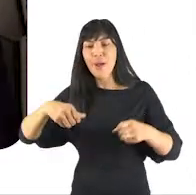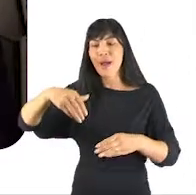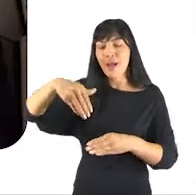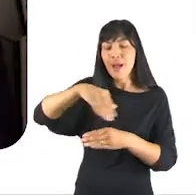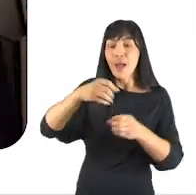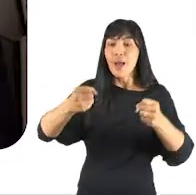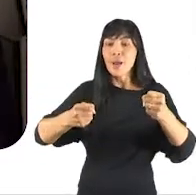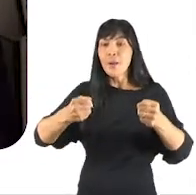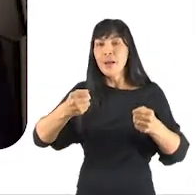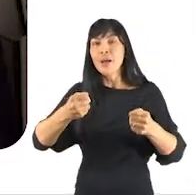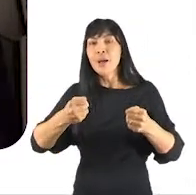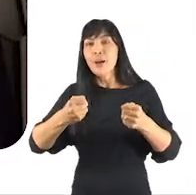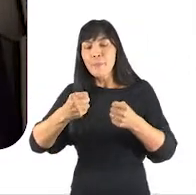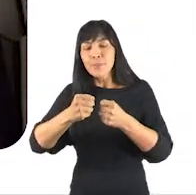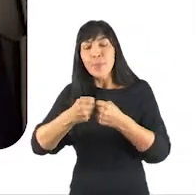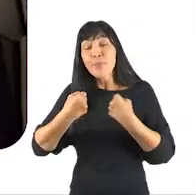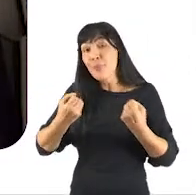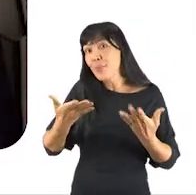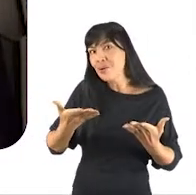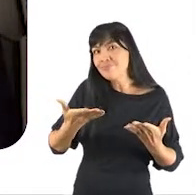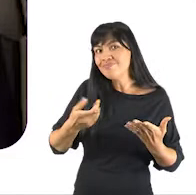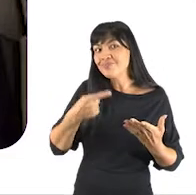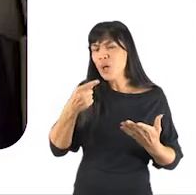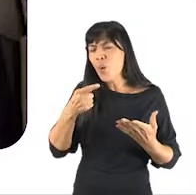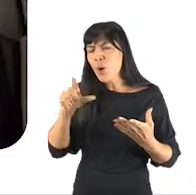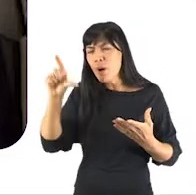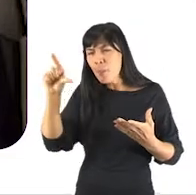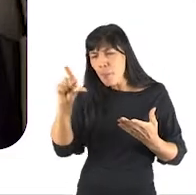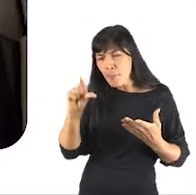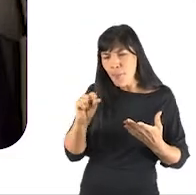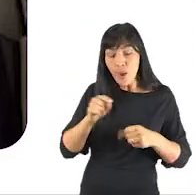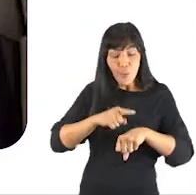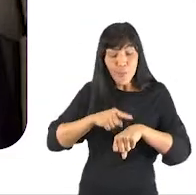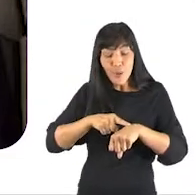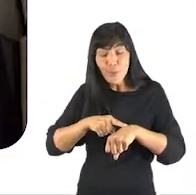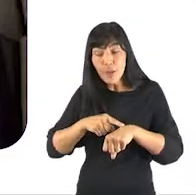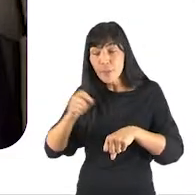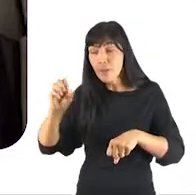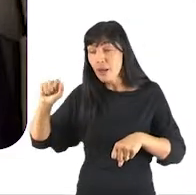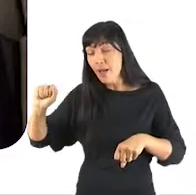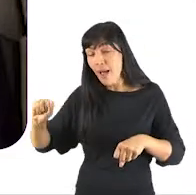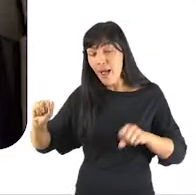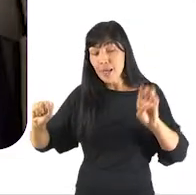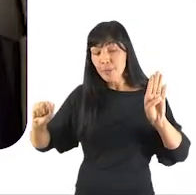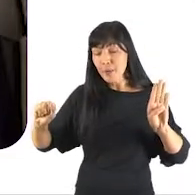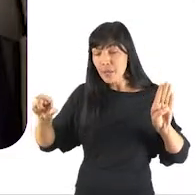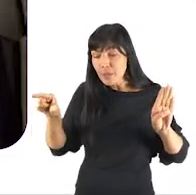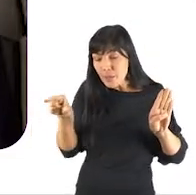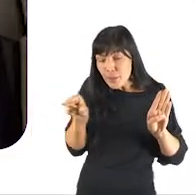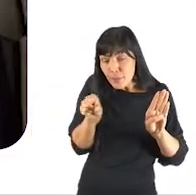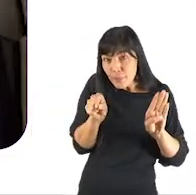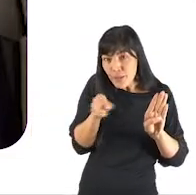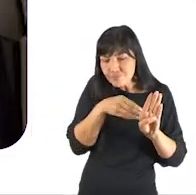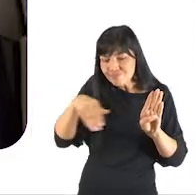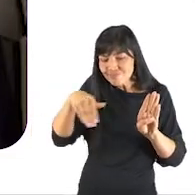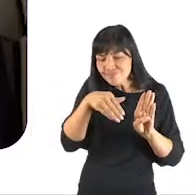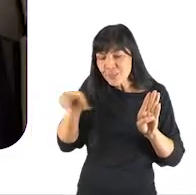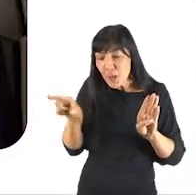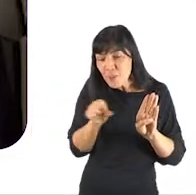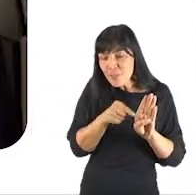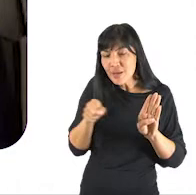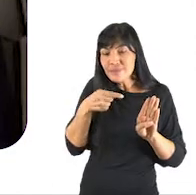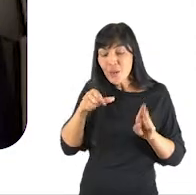transportes, reduziu então o tempo de locomoção de um ponto A ao ponto B, permitiu uma maior troca